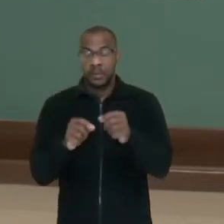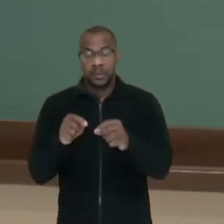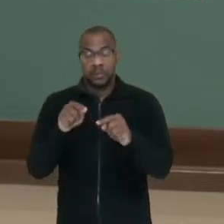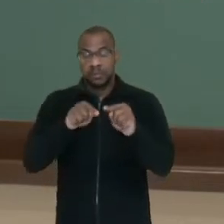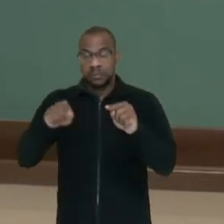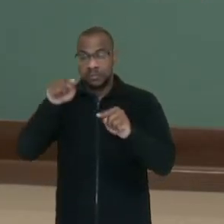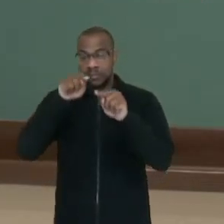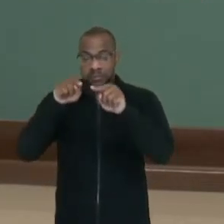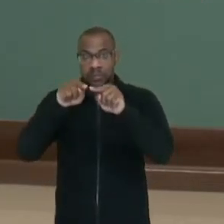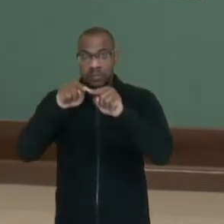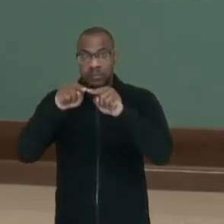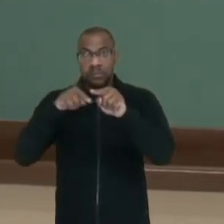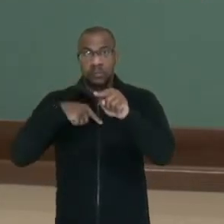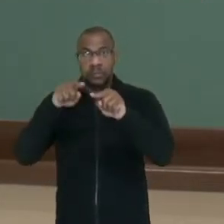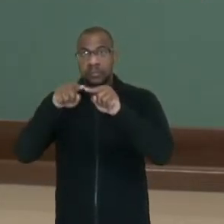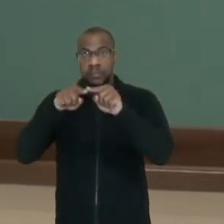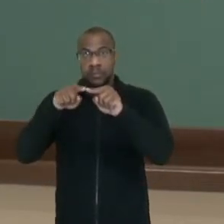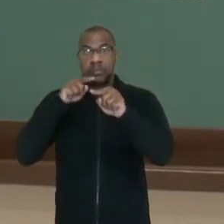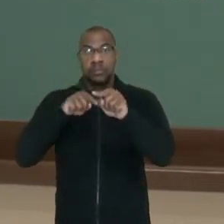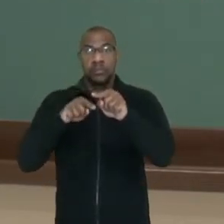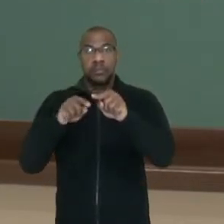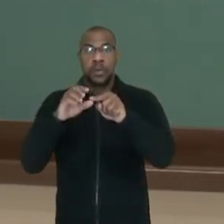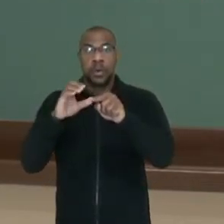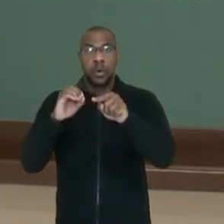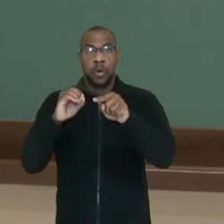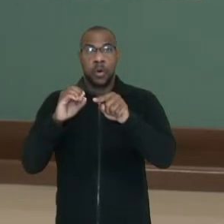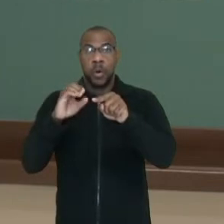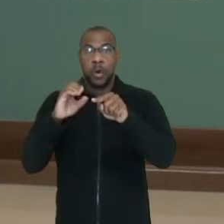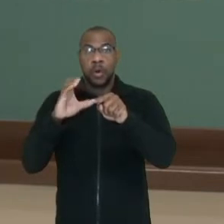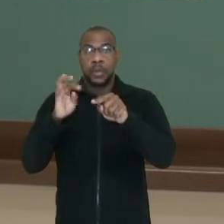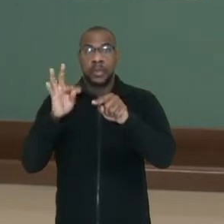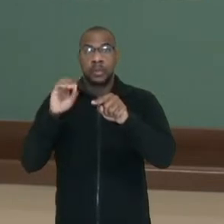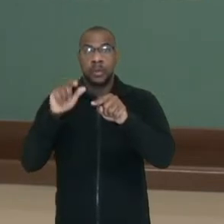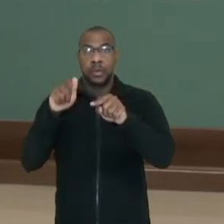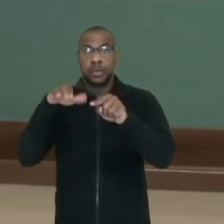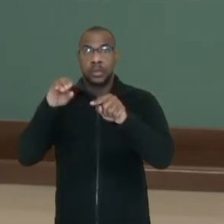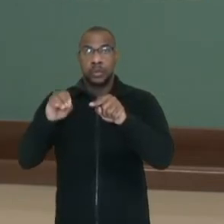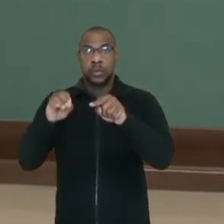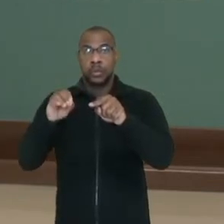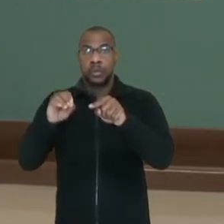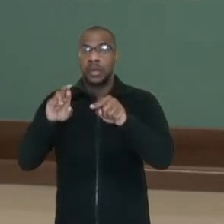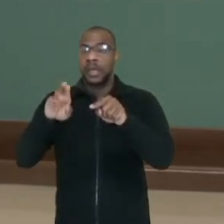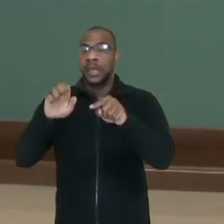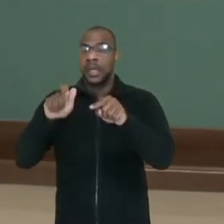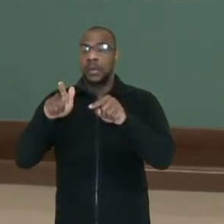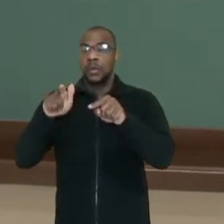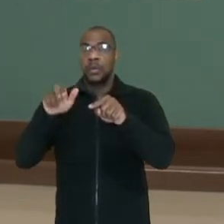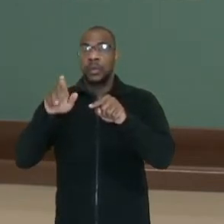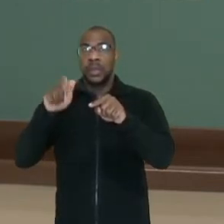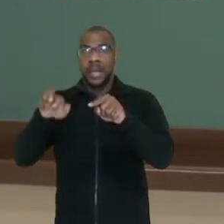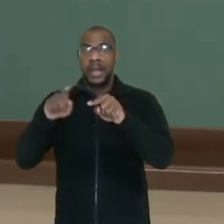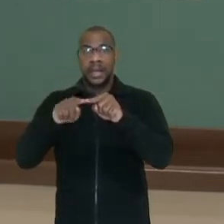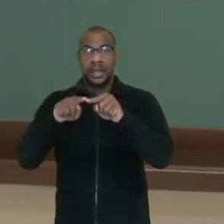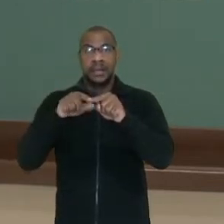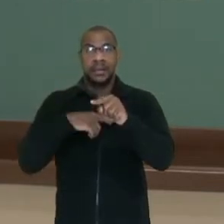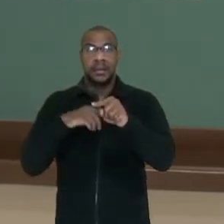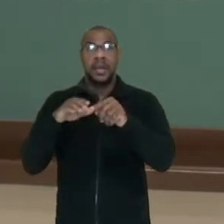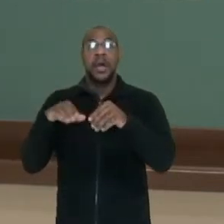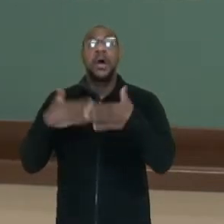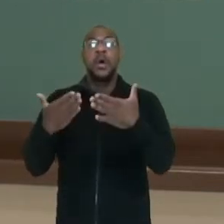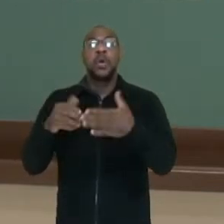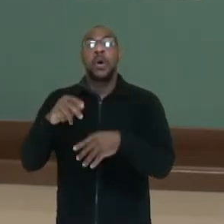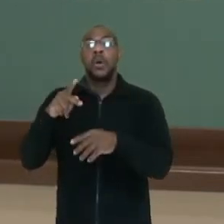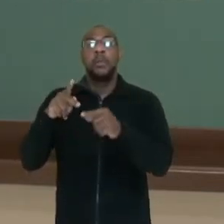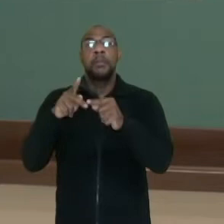de um octógono regular. Vamos ver o que, que você lembra aí de octógono. E um bezinho, qual é o